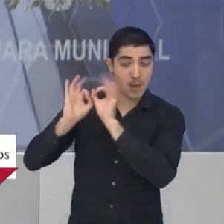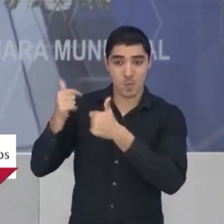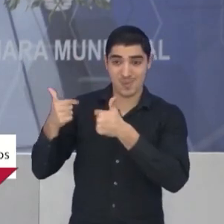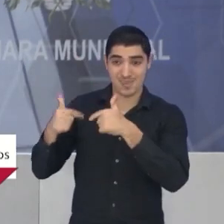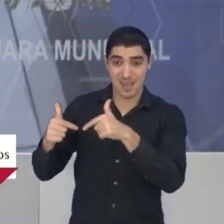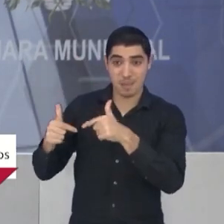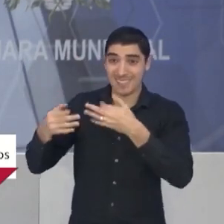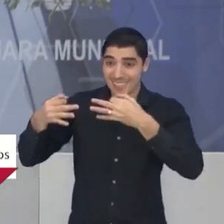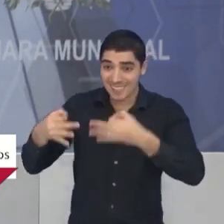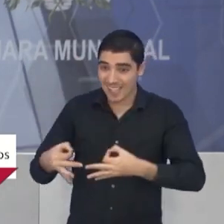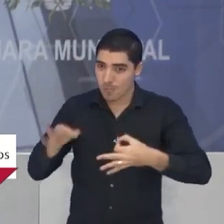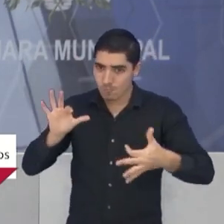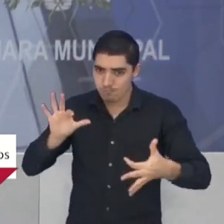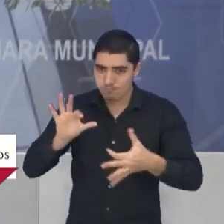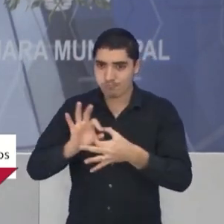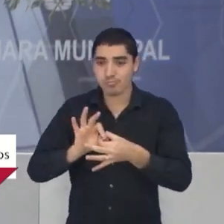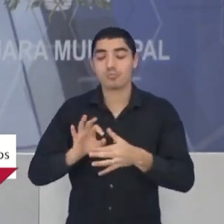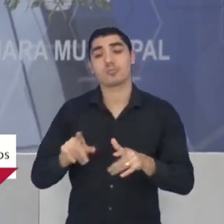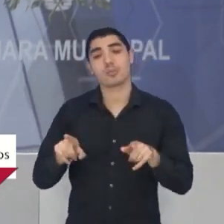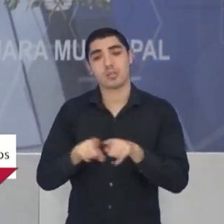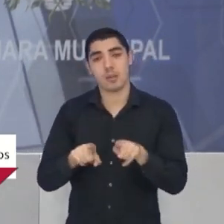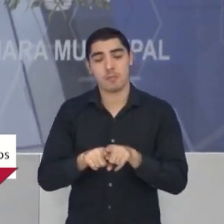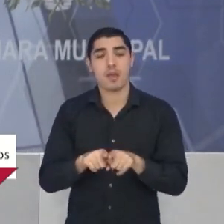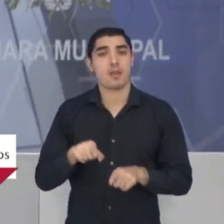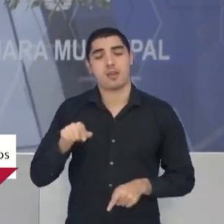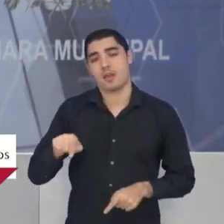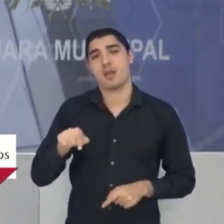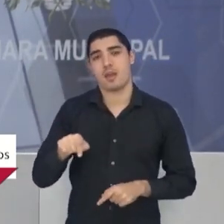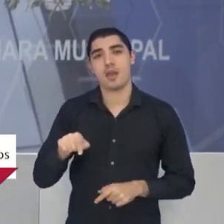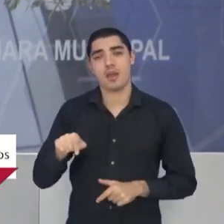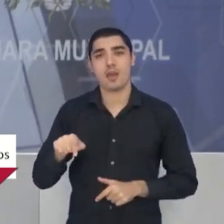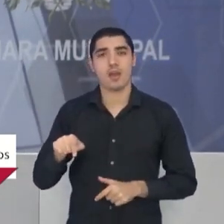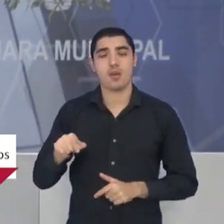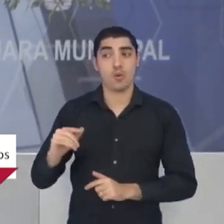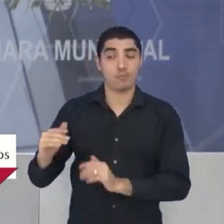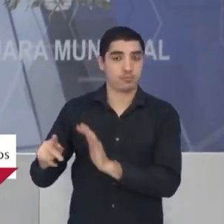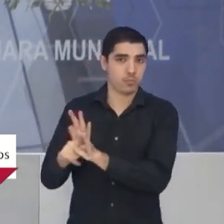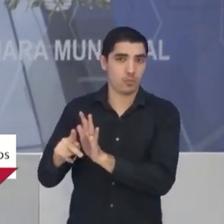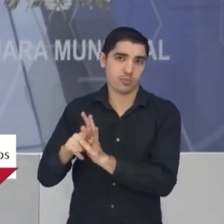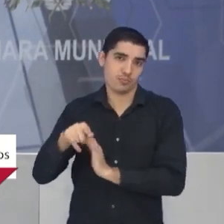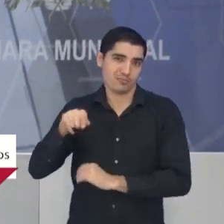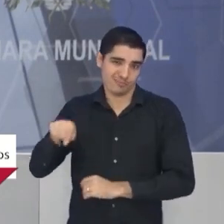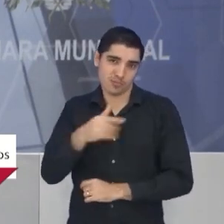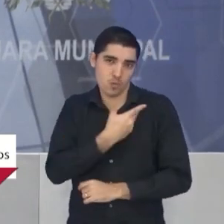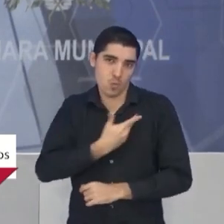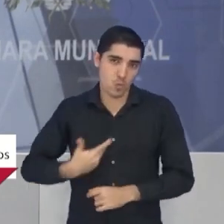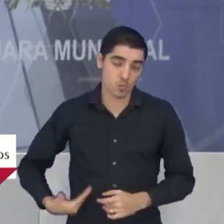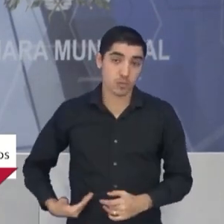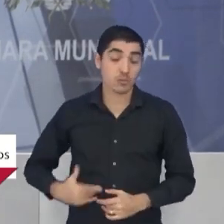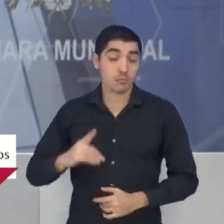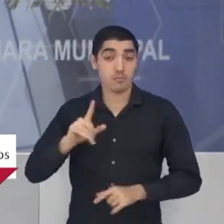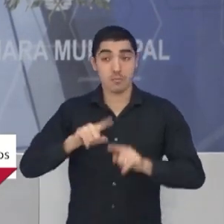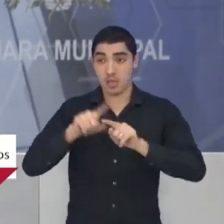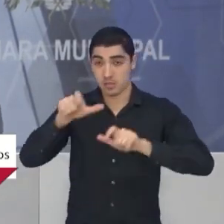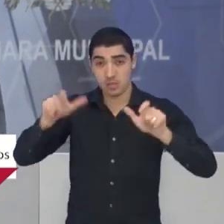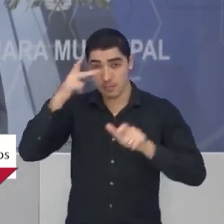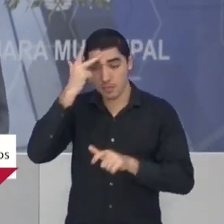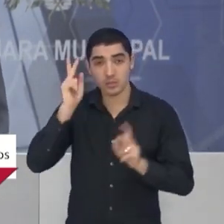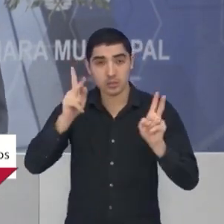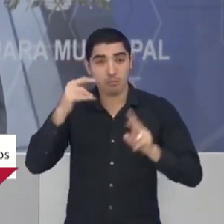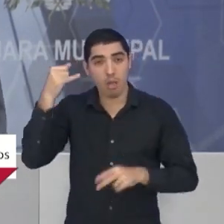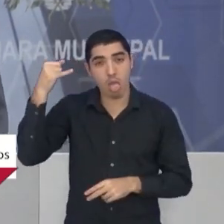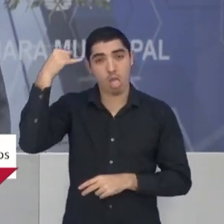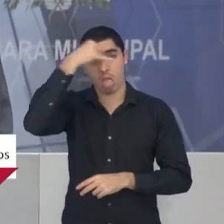adequada da parte do poder público porque há um engano um engano fatal de você